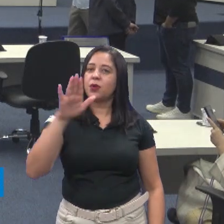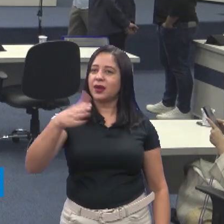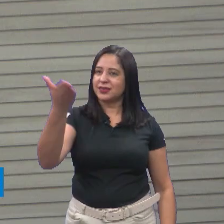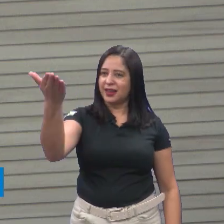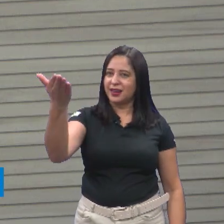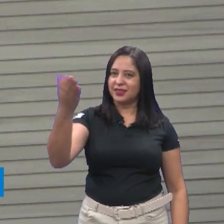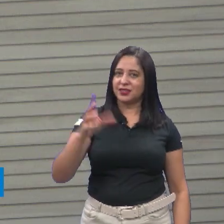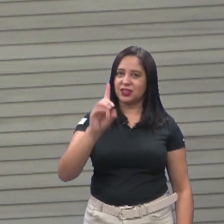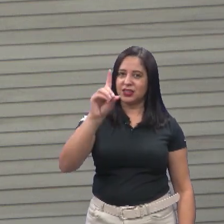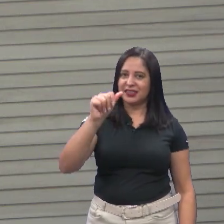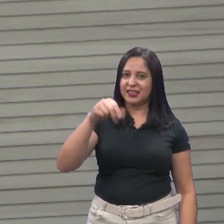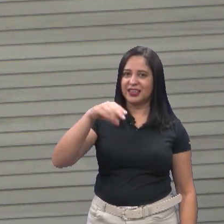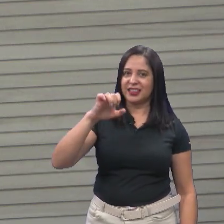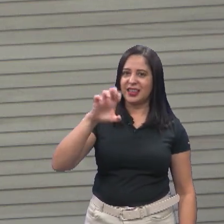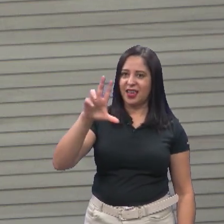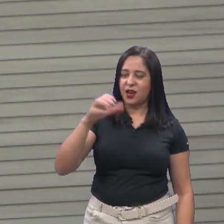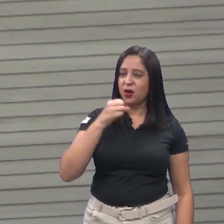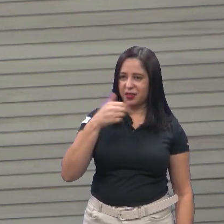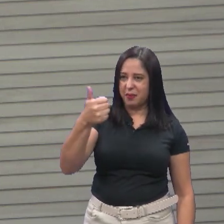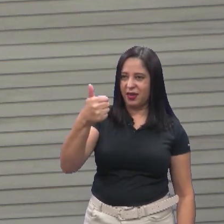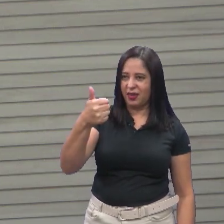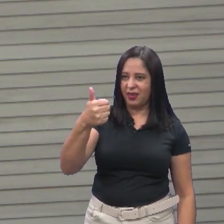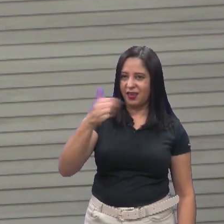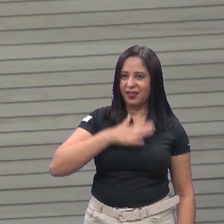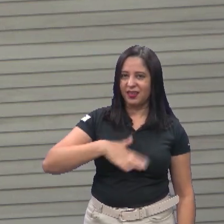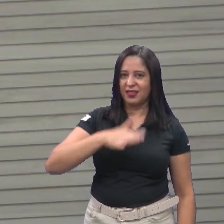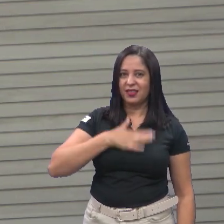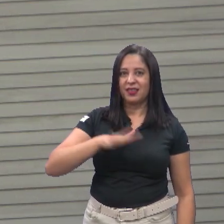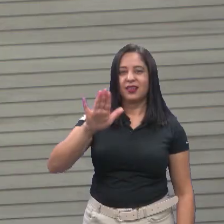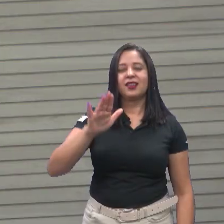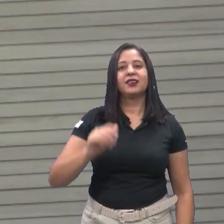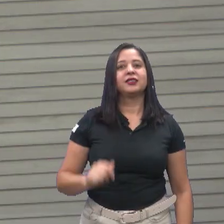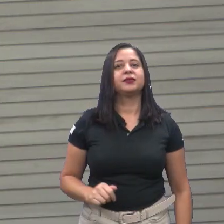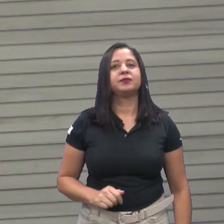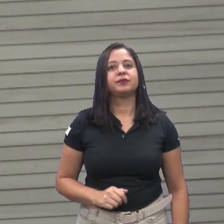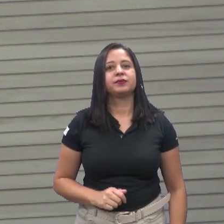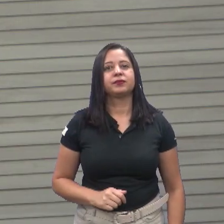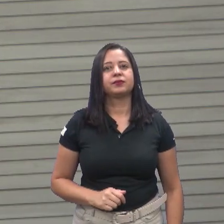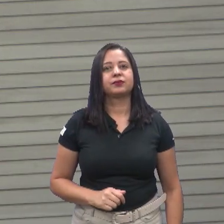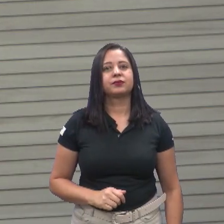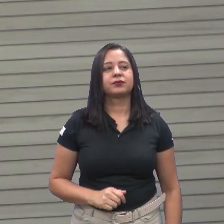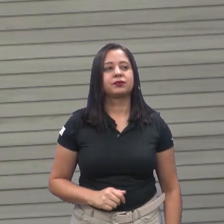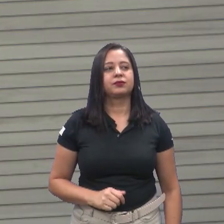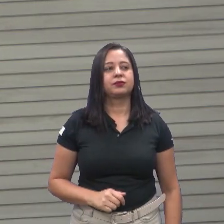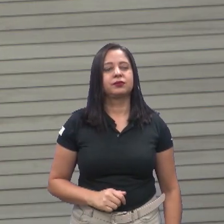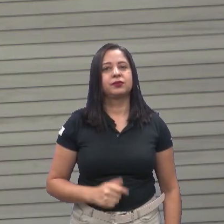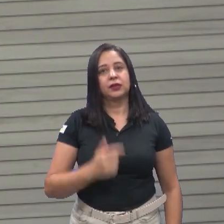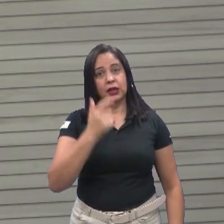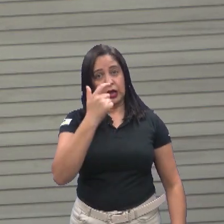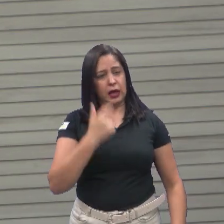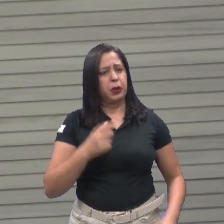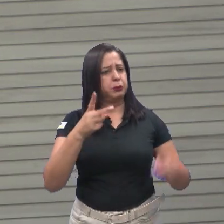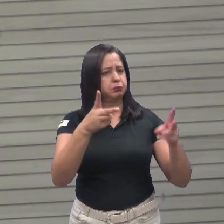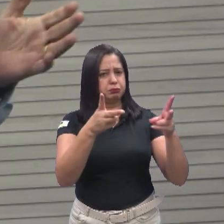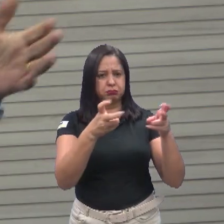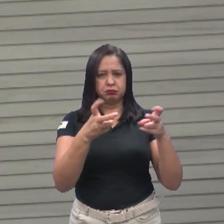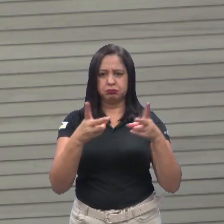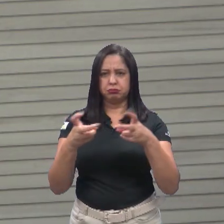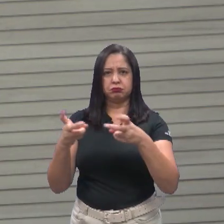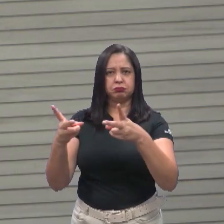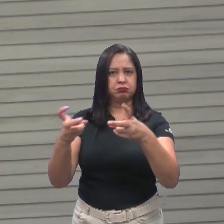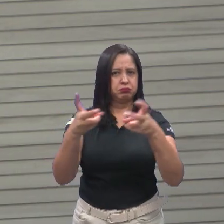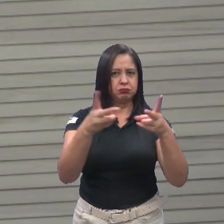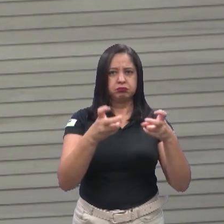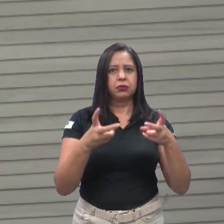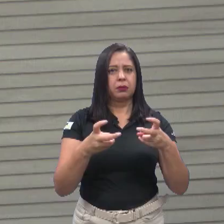Você está bem? Tudo tranquilo? Meu irmão, olha só, eu estou aqui observando